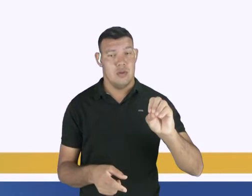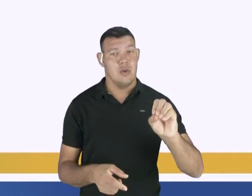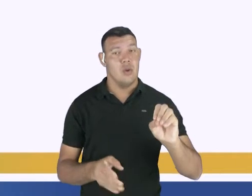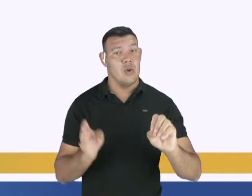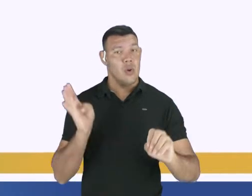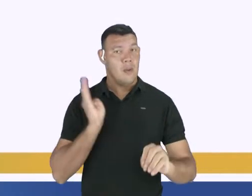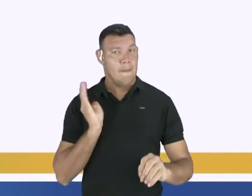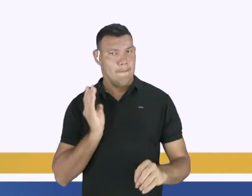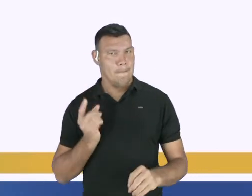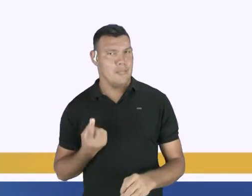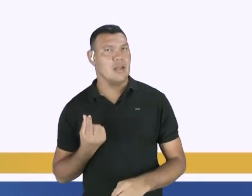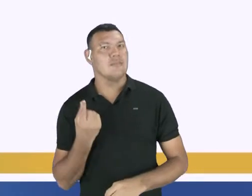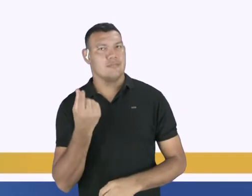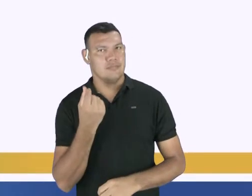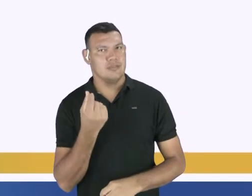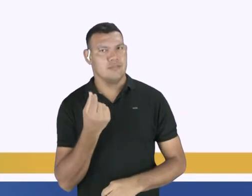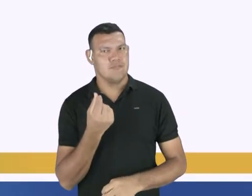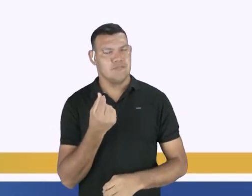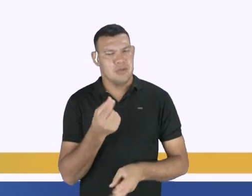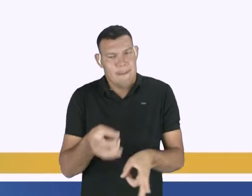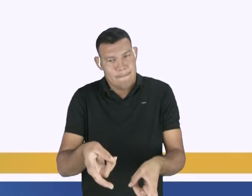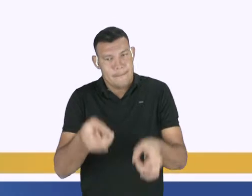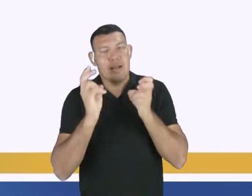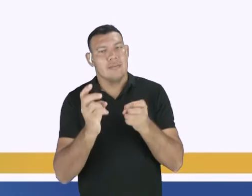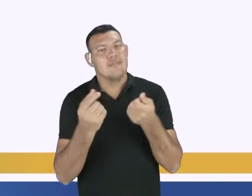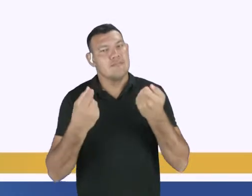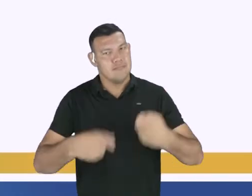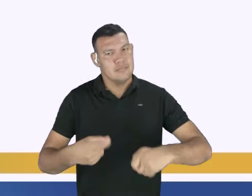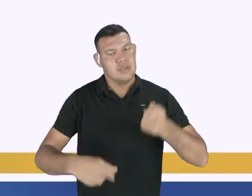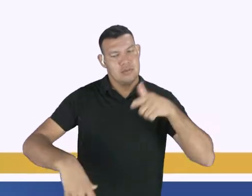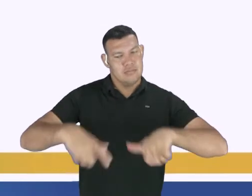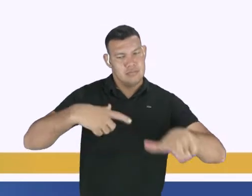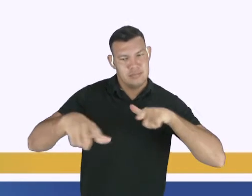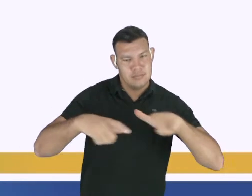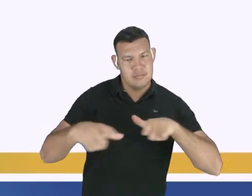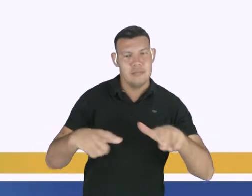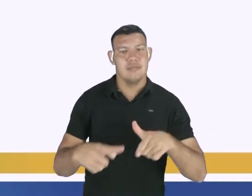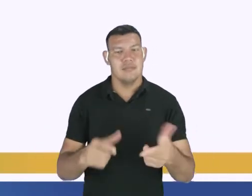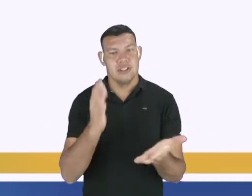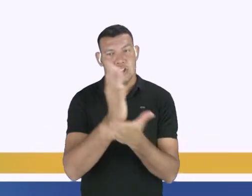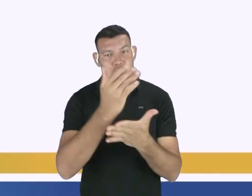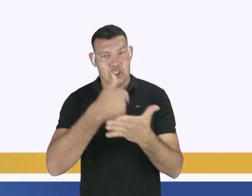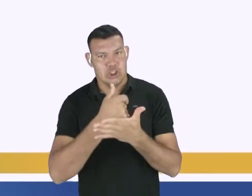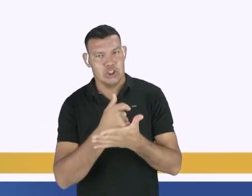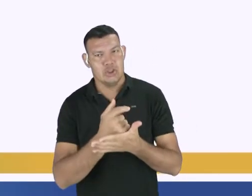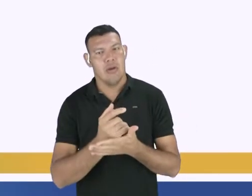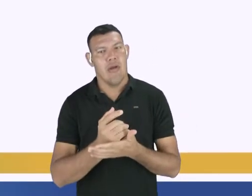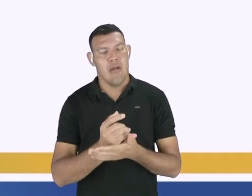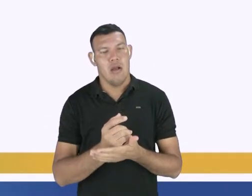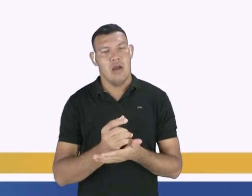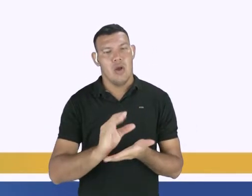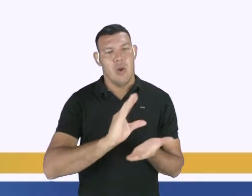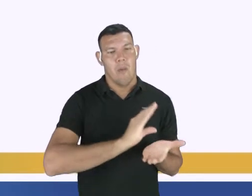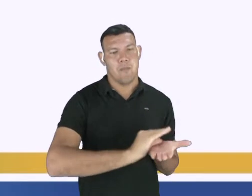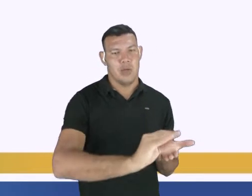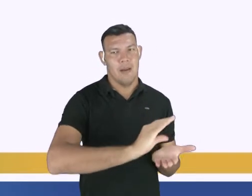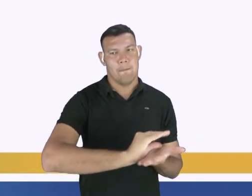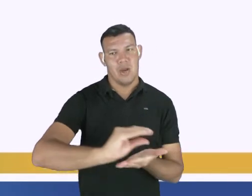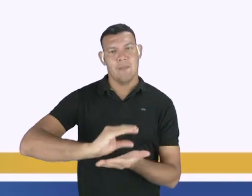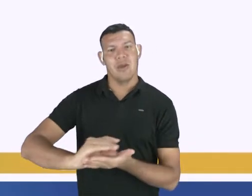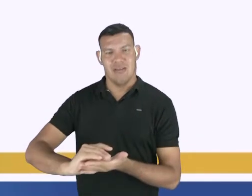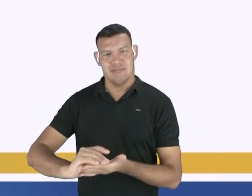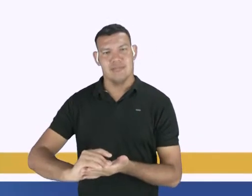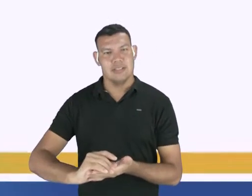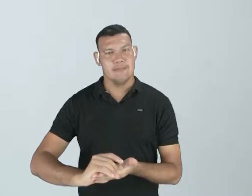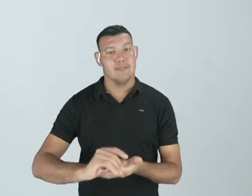que precisava do proletariado, e a distribuição de riquezas aconteceria naturalmente com a mudança da mentalidade